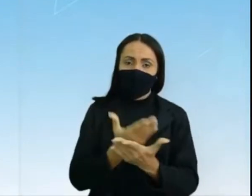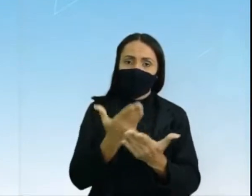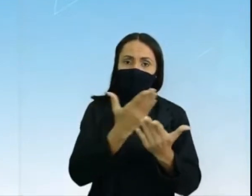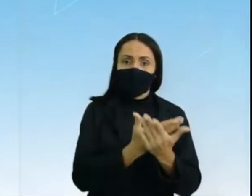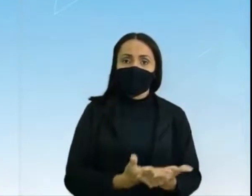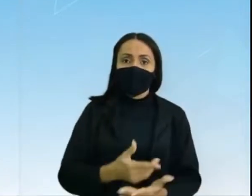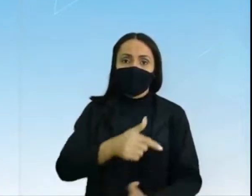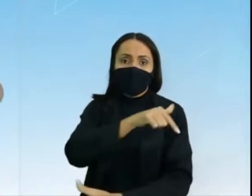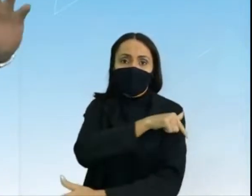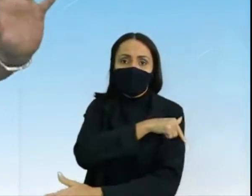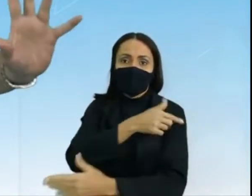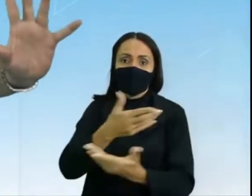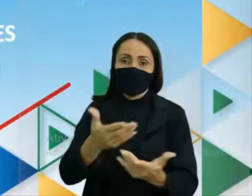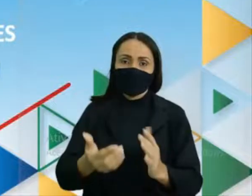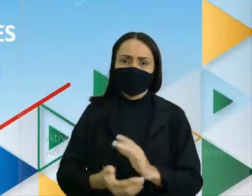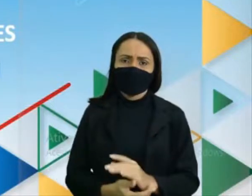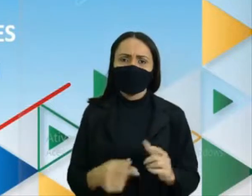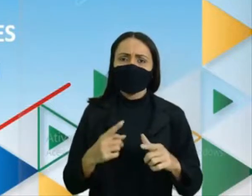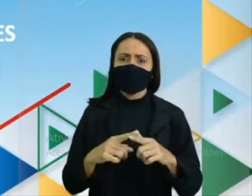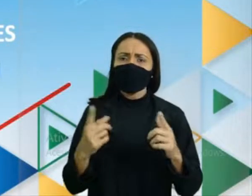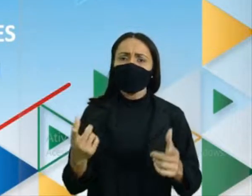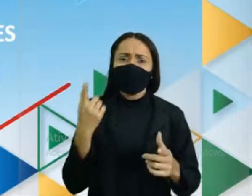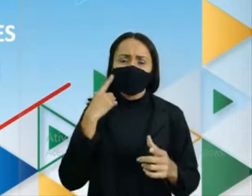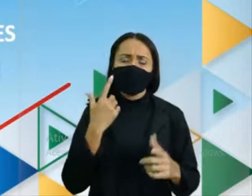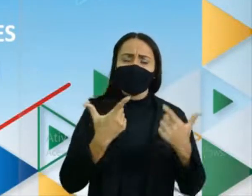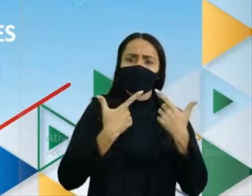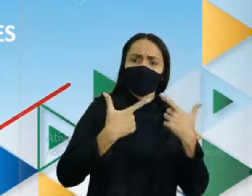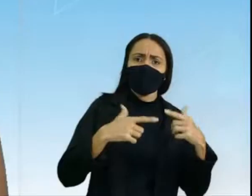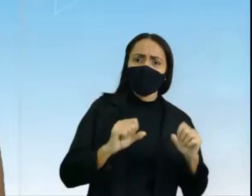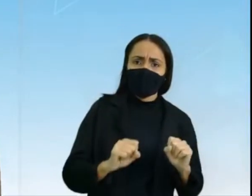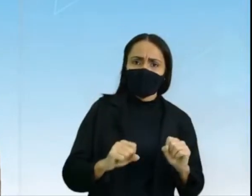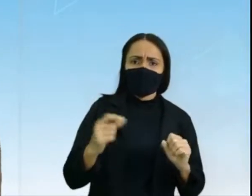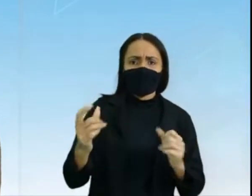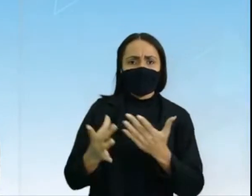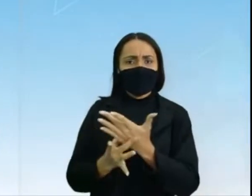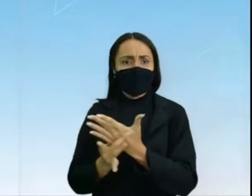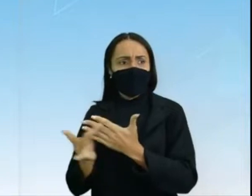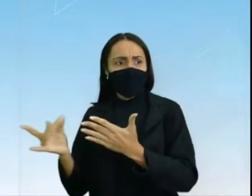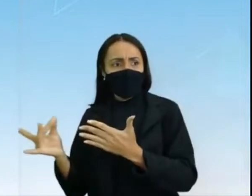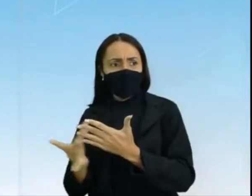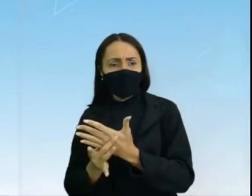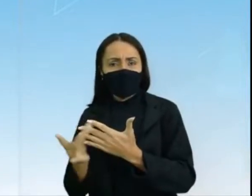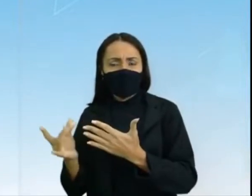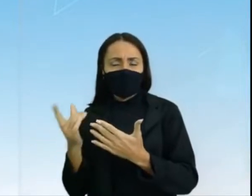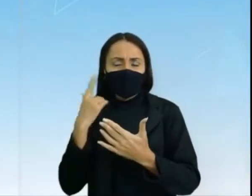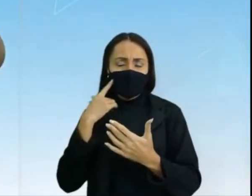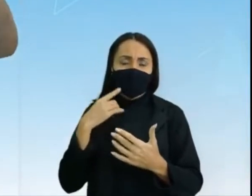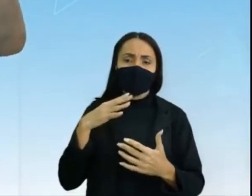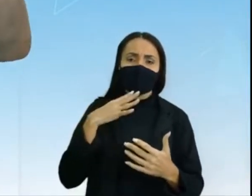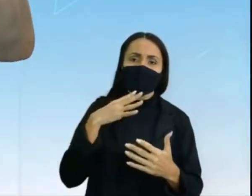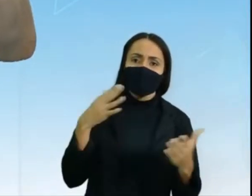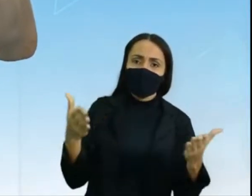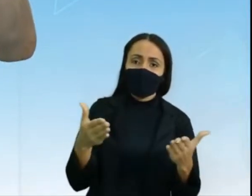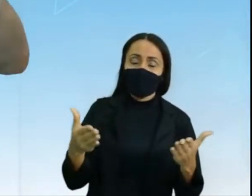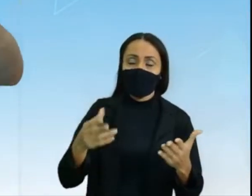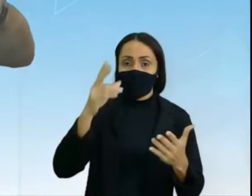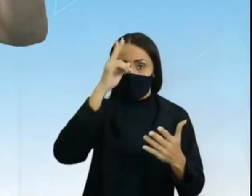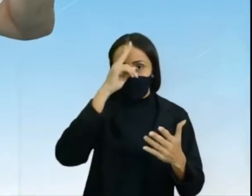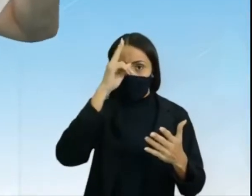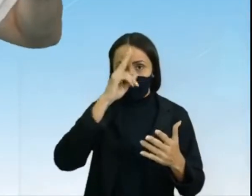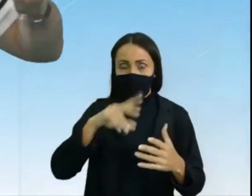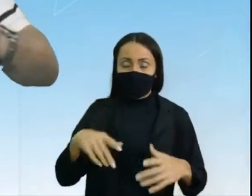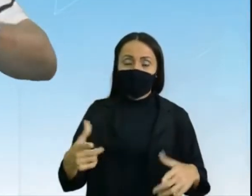do 7º ano. Mas o que será linguístico? O que será semiótico? Vamos conhecer. Lembra